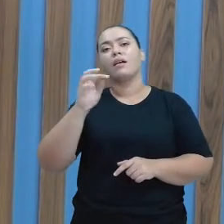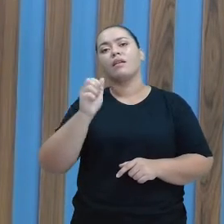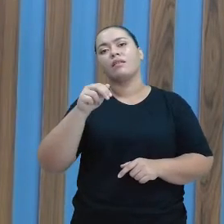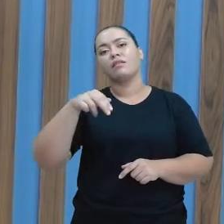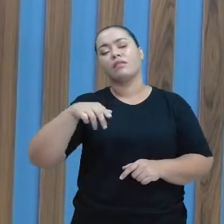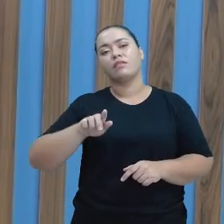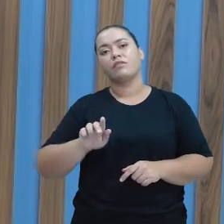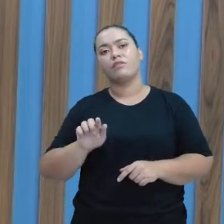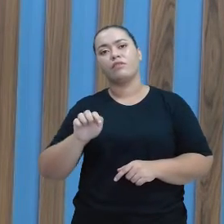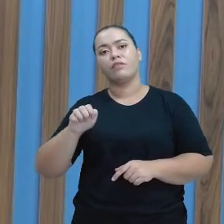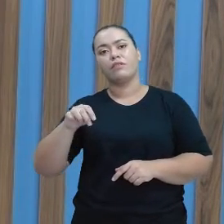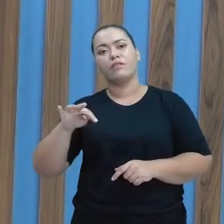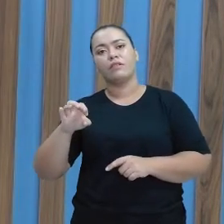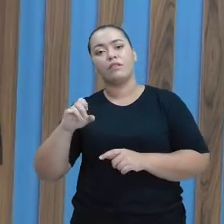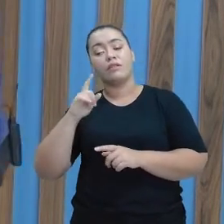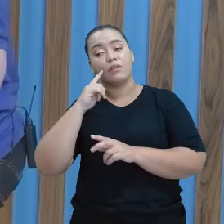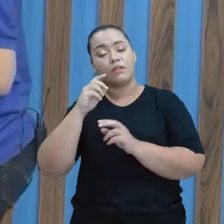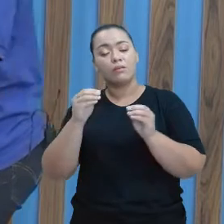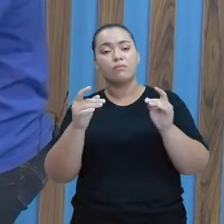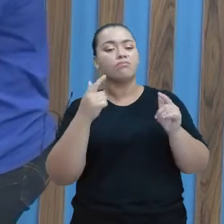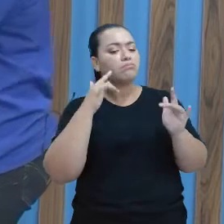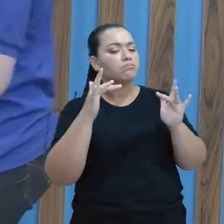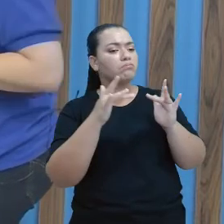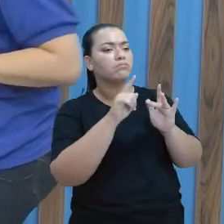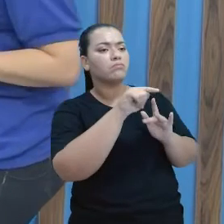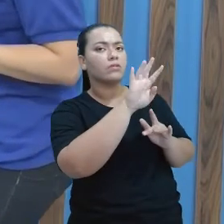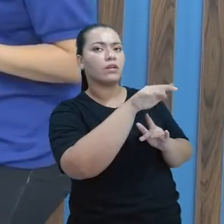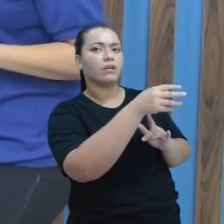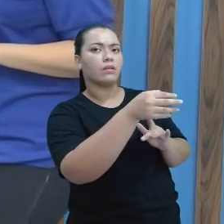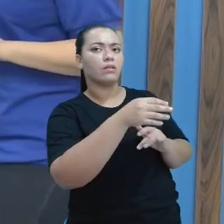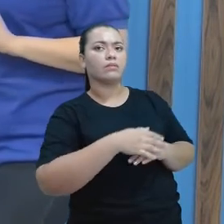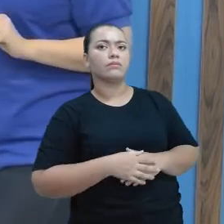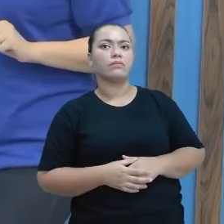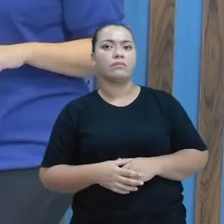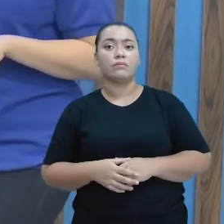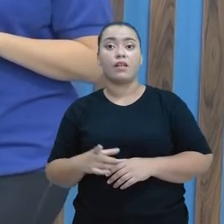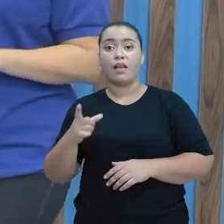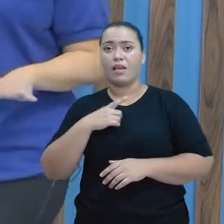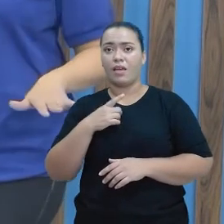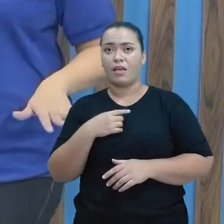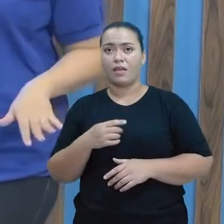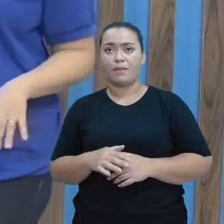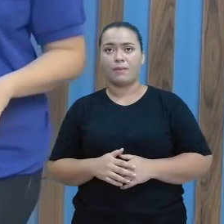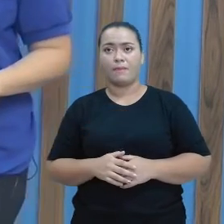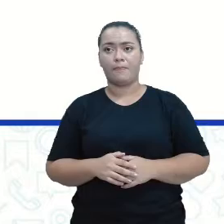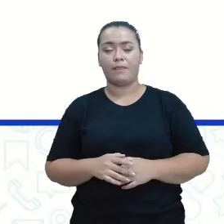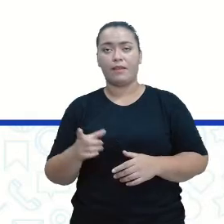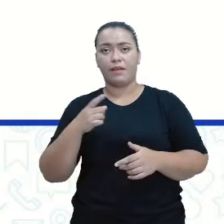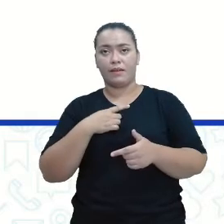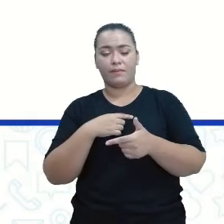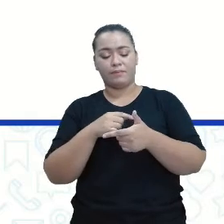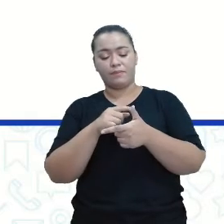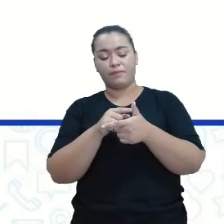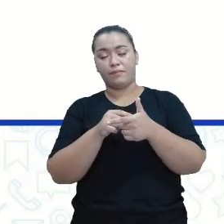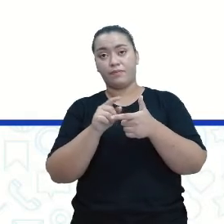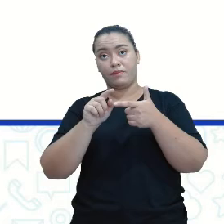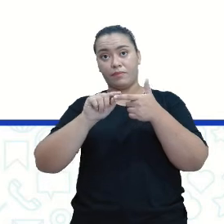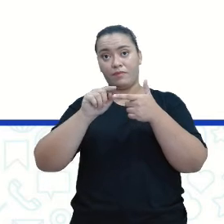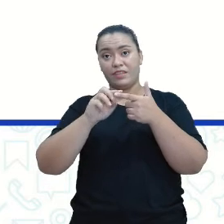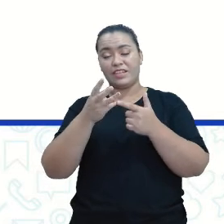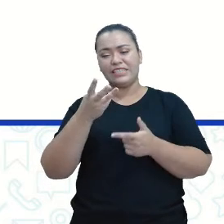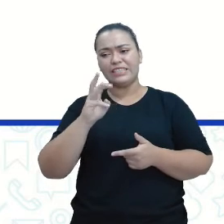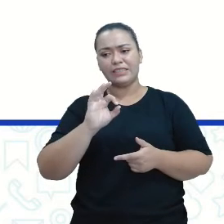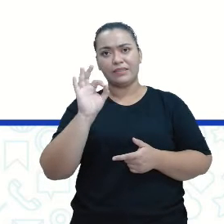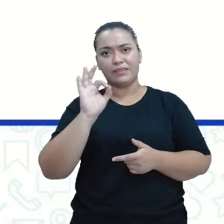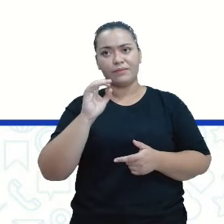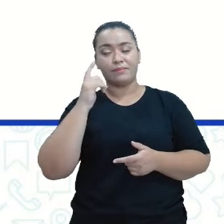de acordo com a tabelinha que a gente verificou. Ó, Tiago já colocou ali em cima para a gente ver. Devinho, tu deixa grandão, por favor? Valeu.